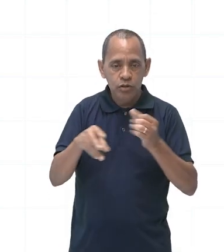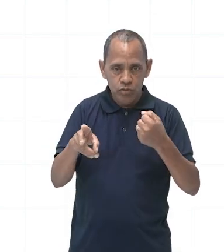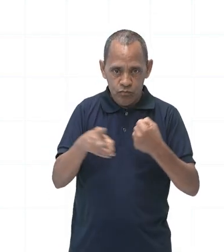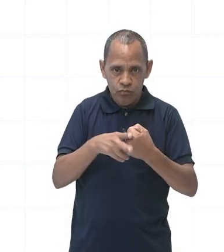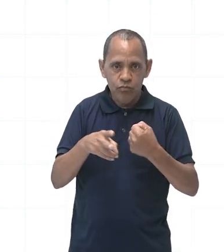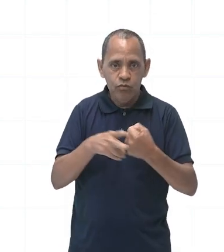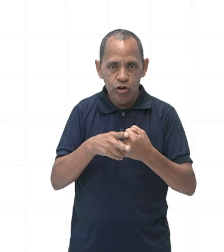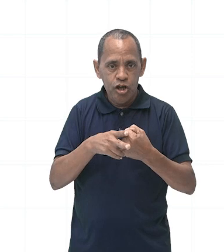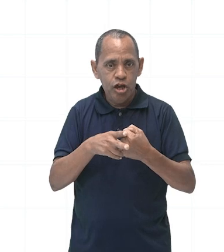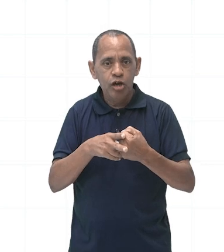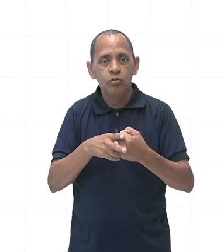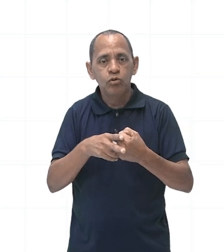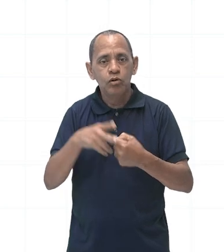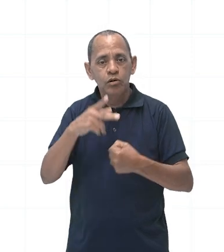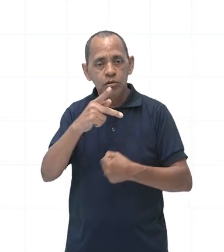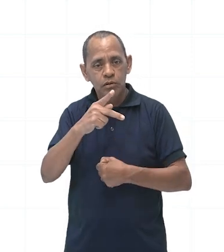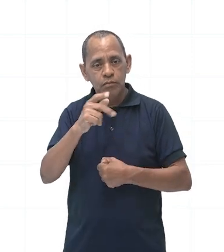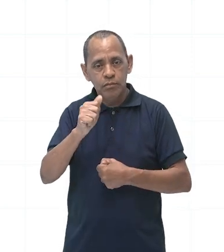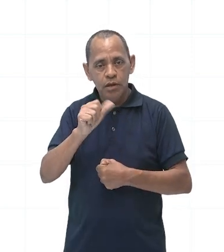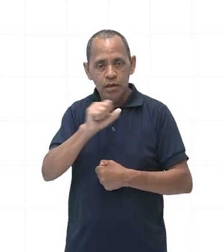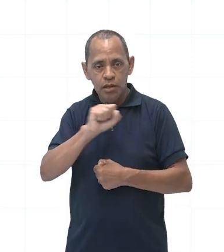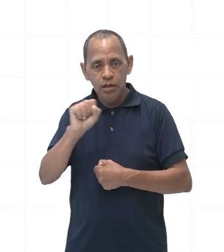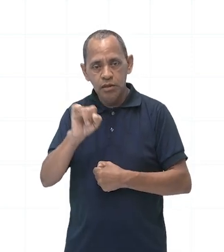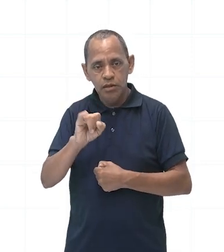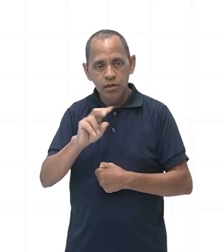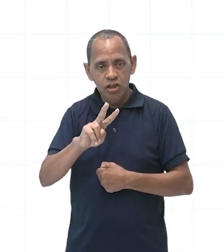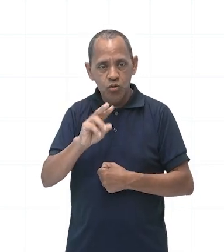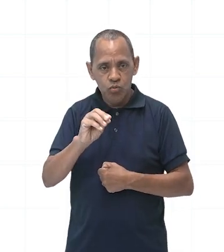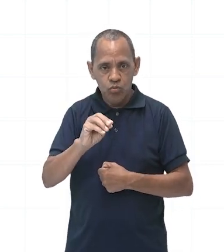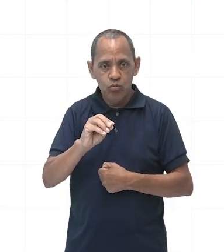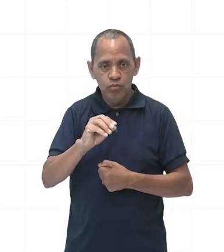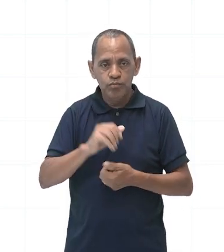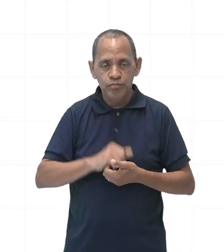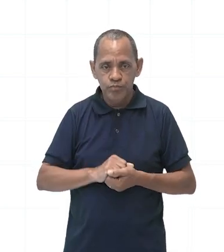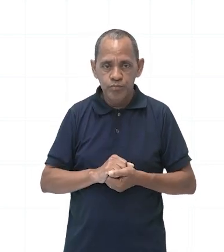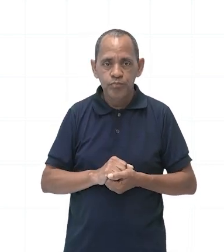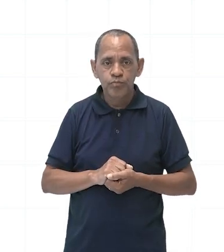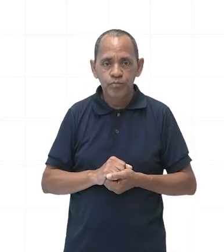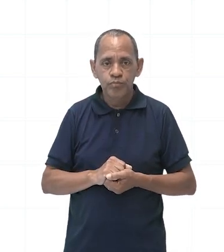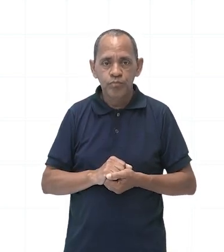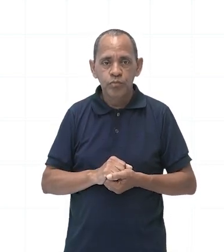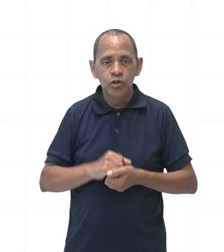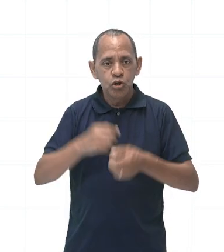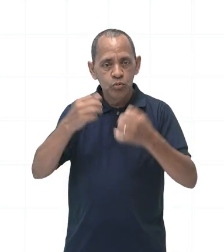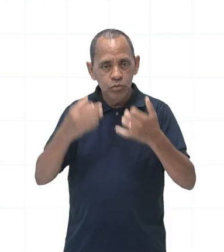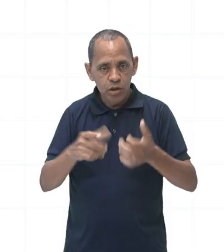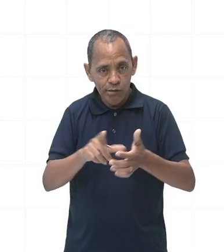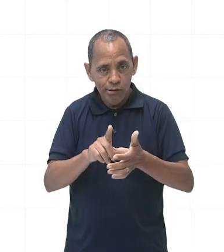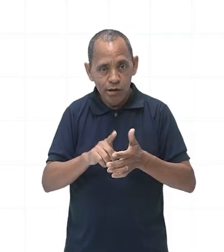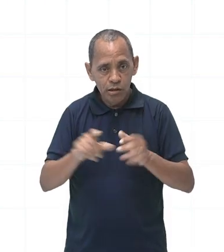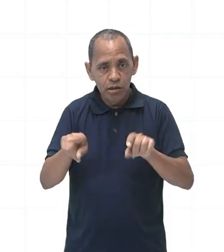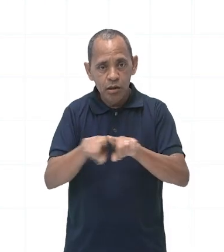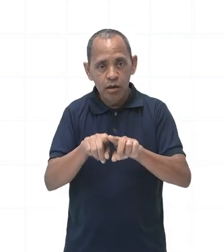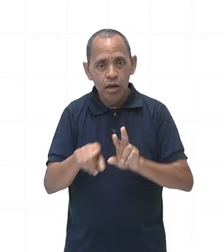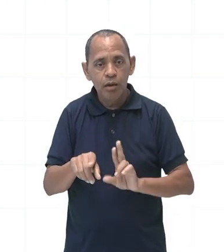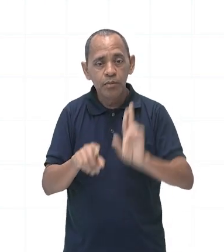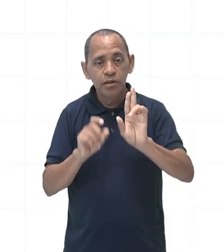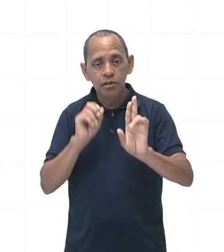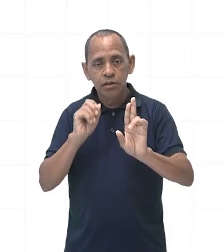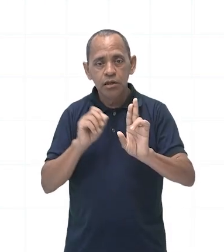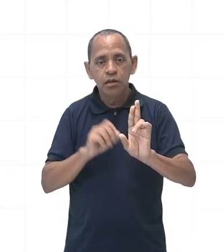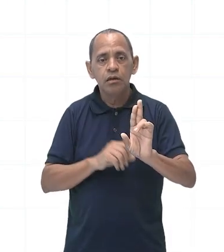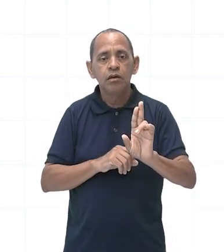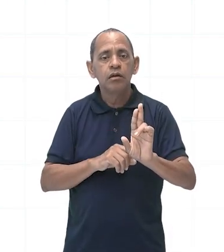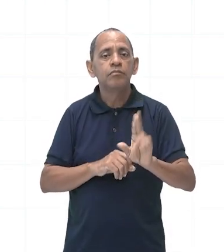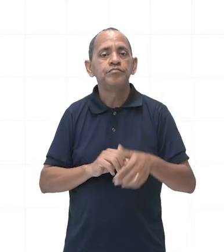nosso conceito. É o complemento de um verbo na voz passiva, ou seja, essa situação que eu acabei de mostrar para vocês, explicar para